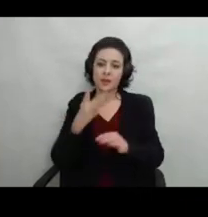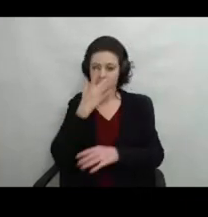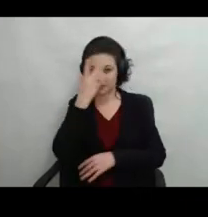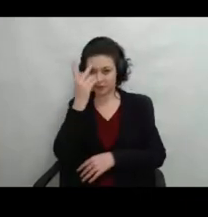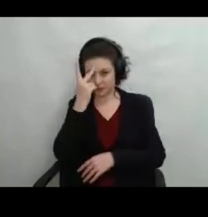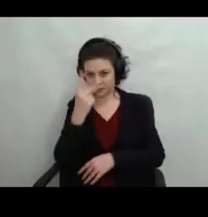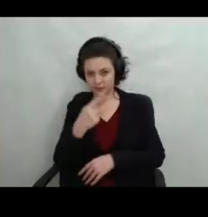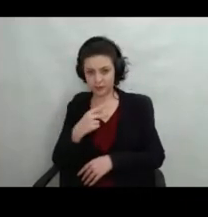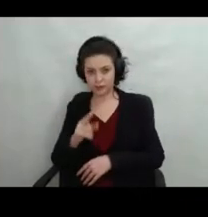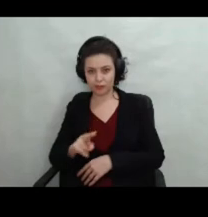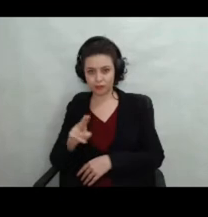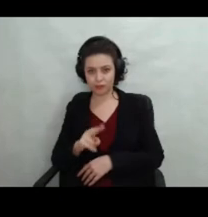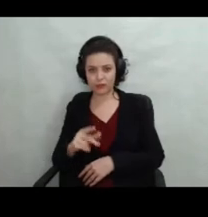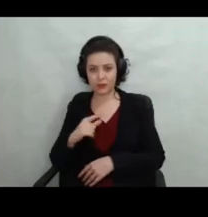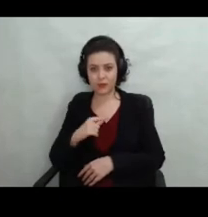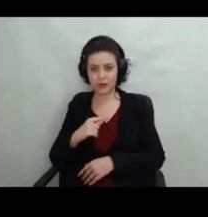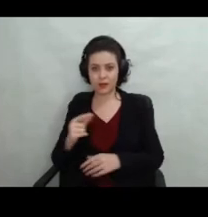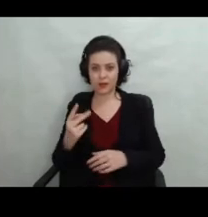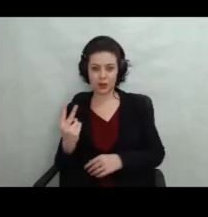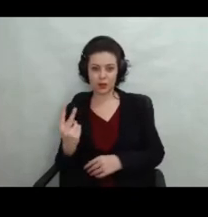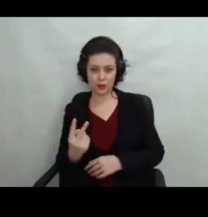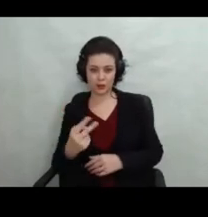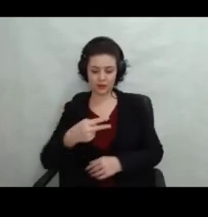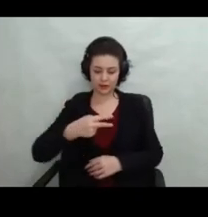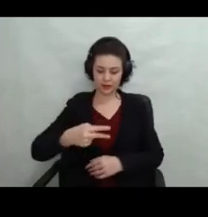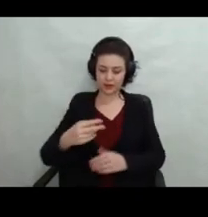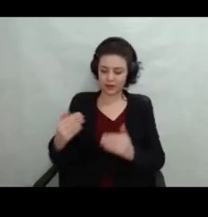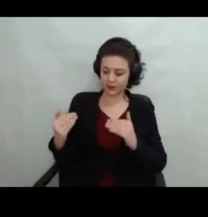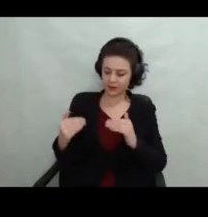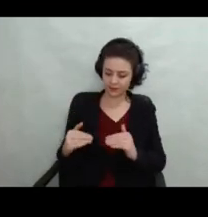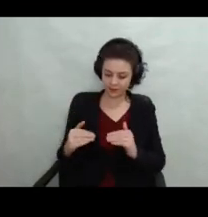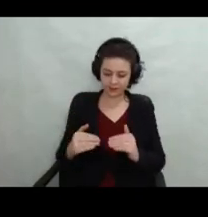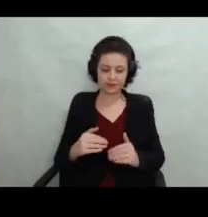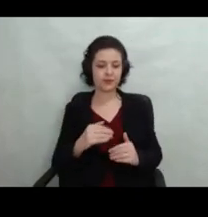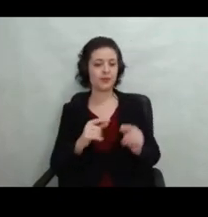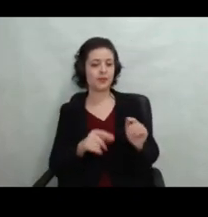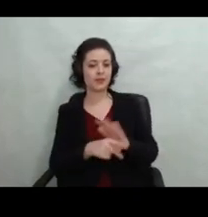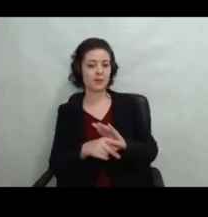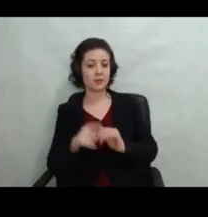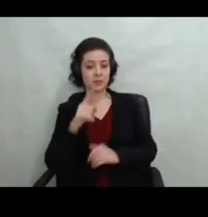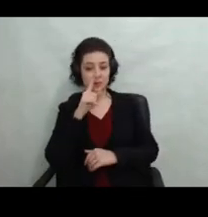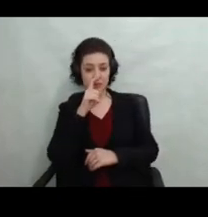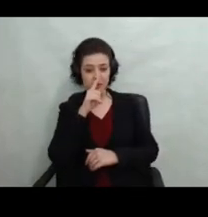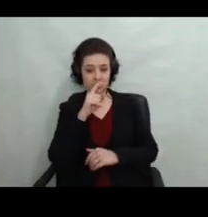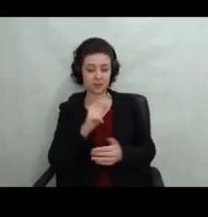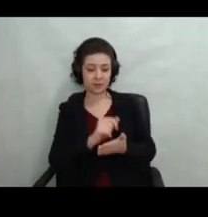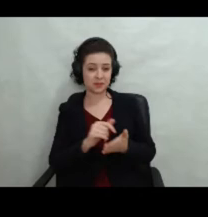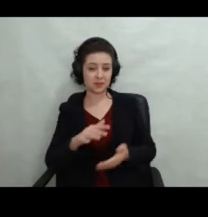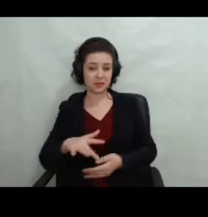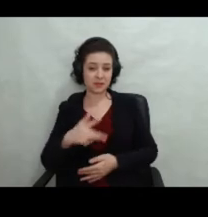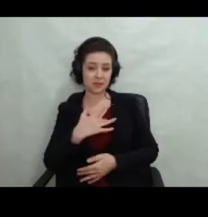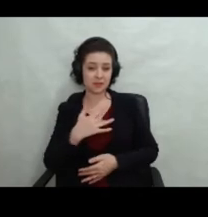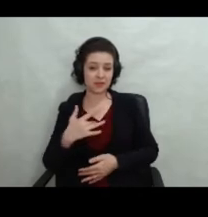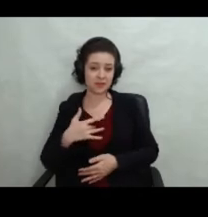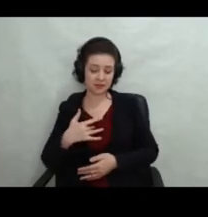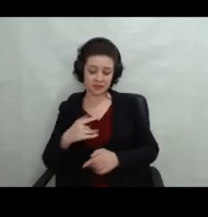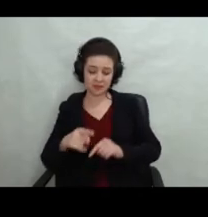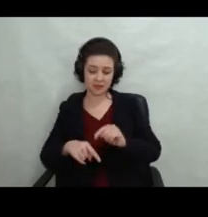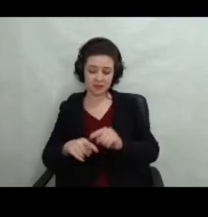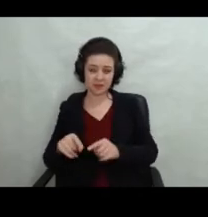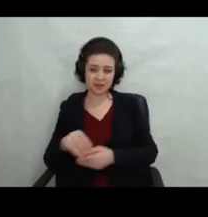número 2, logo abaixo, os efluentes hospitalares, quer dizer, as atividades da área da saúde com seus efluentes que se misturam